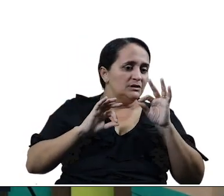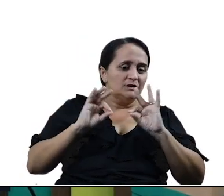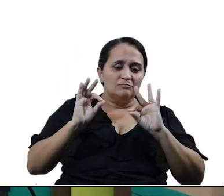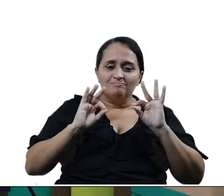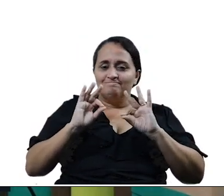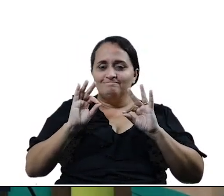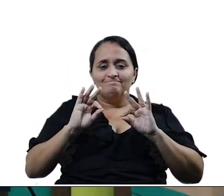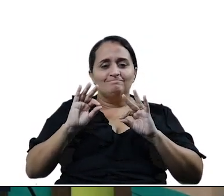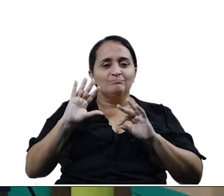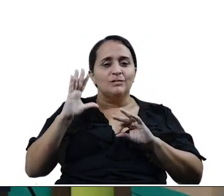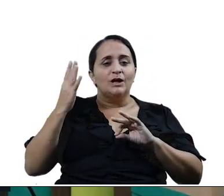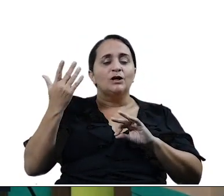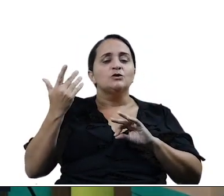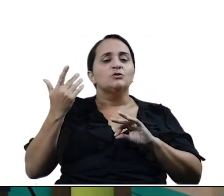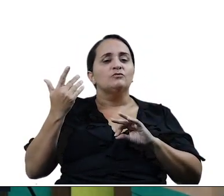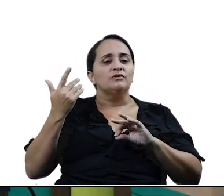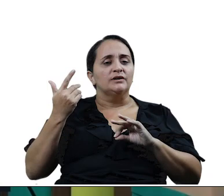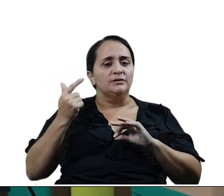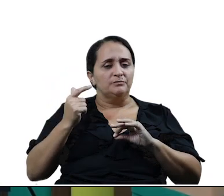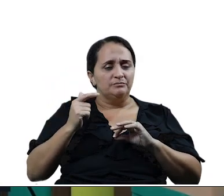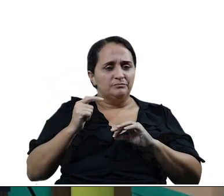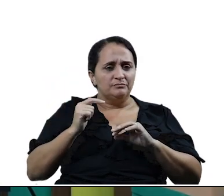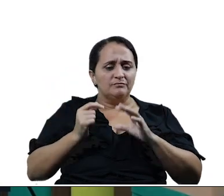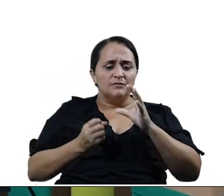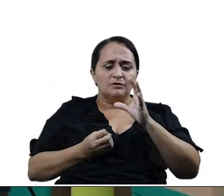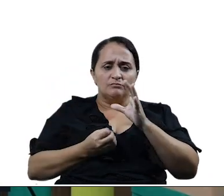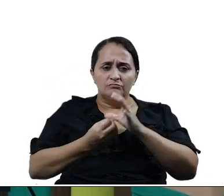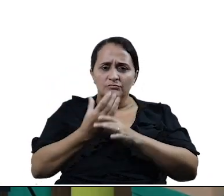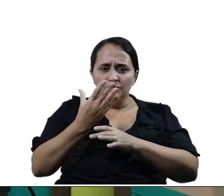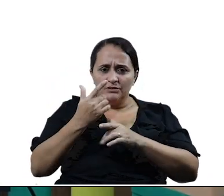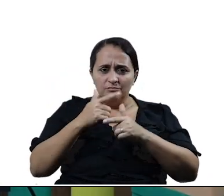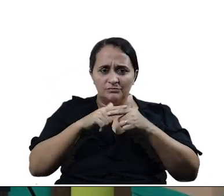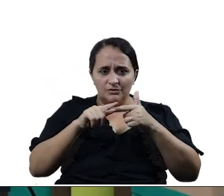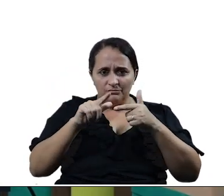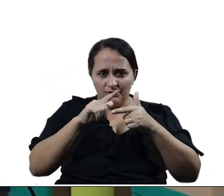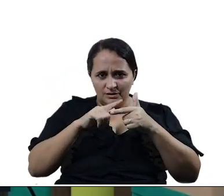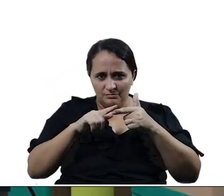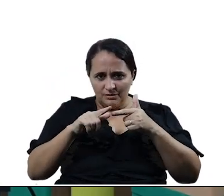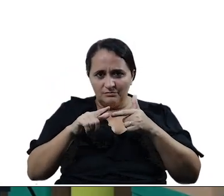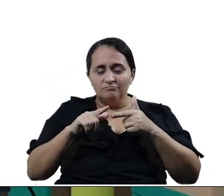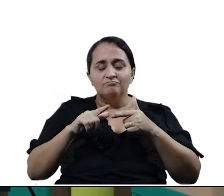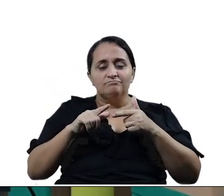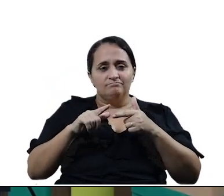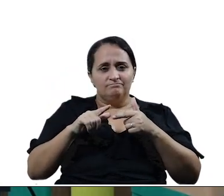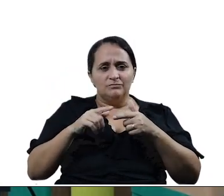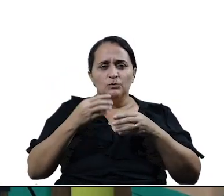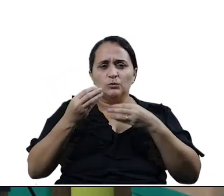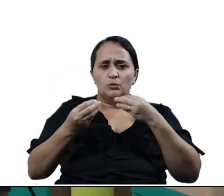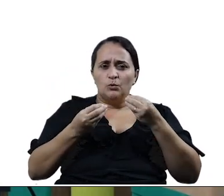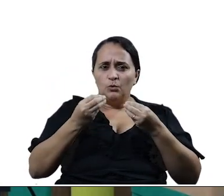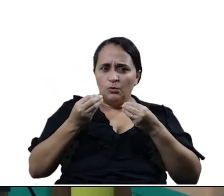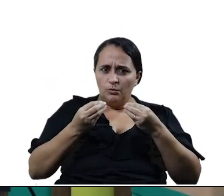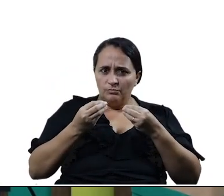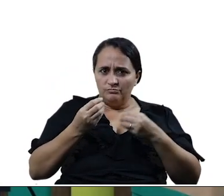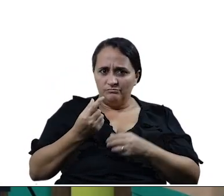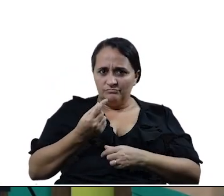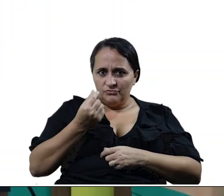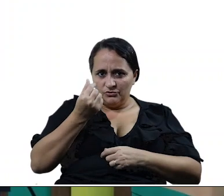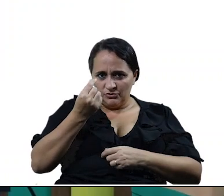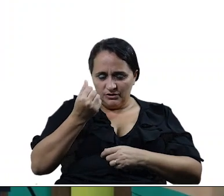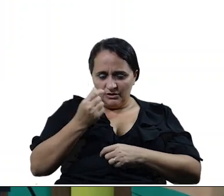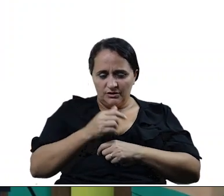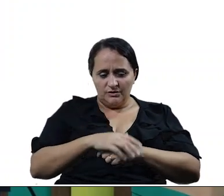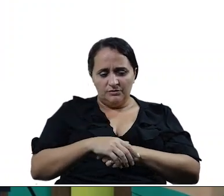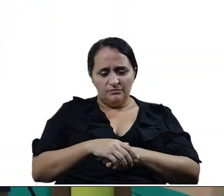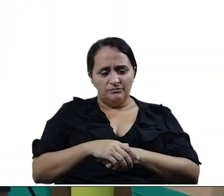algumas situações, vamos criar problemas de matemática envolvendo dinheiro, tá bom?